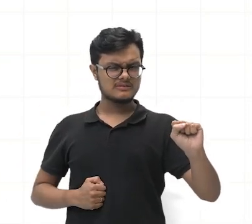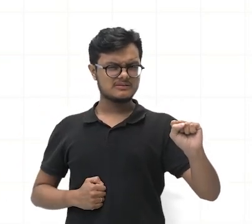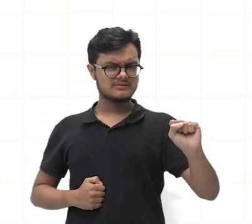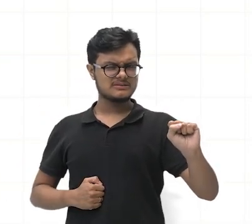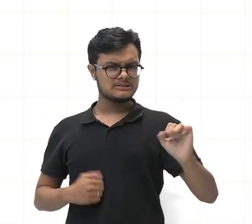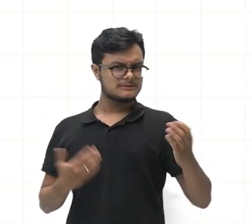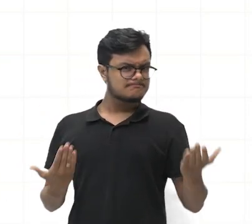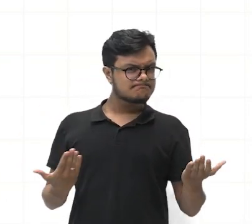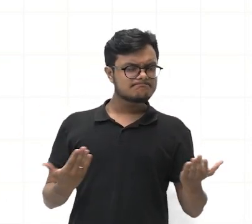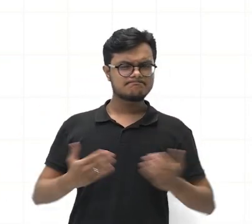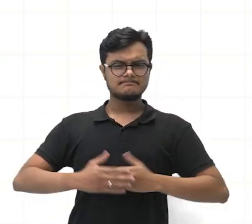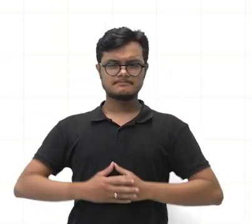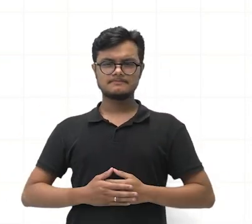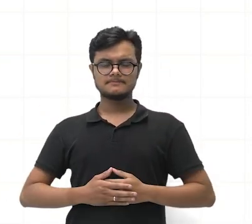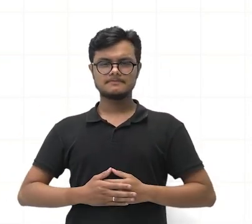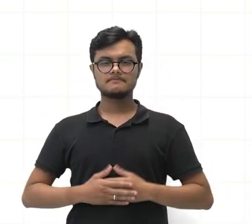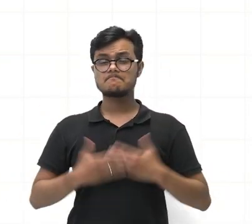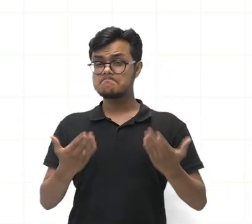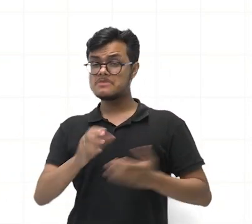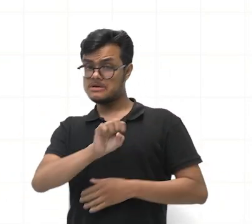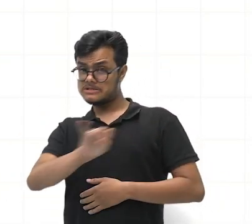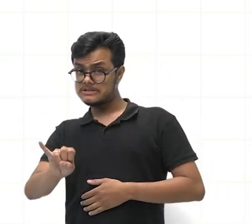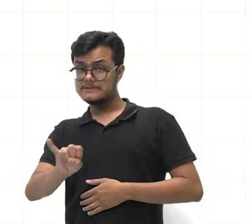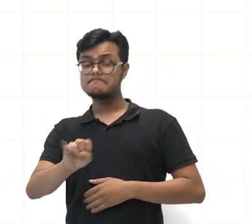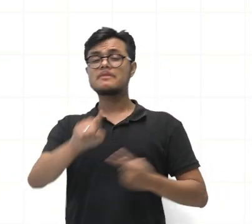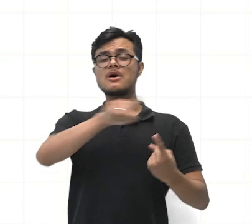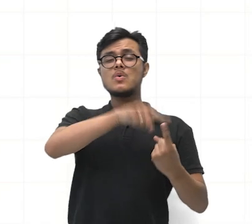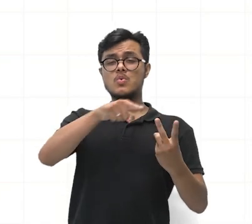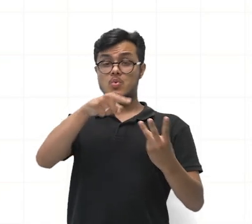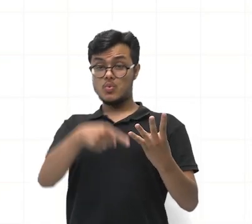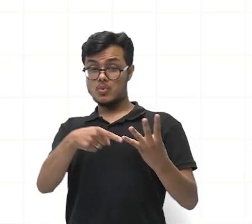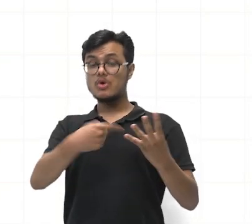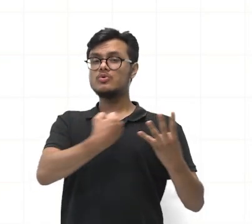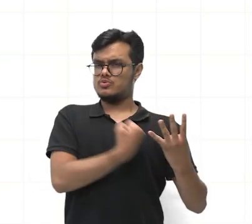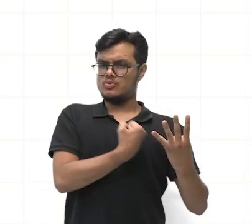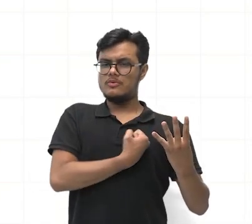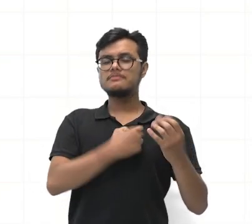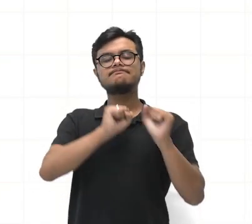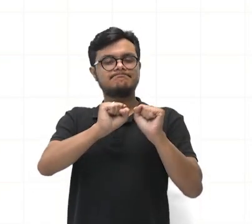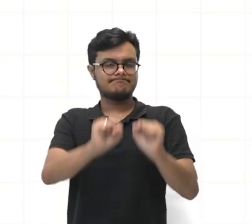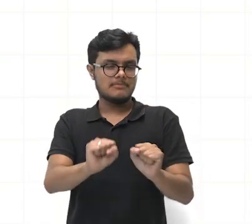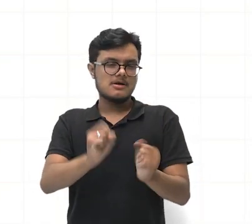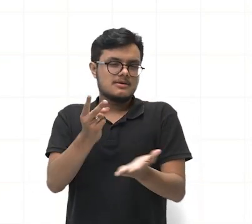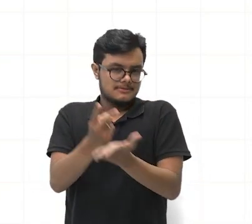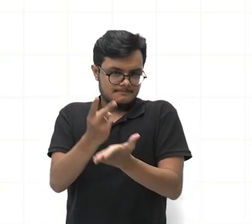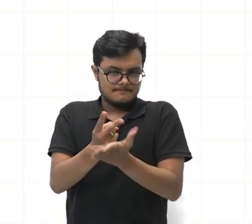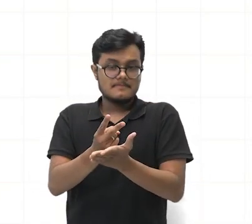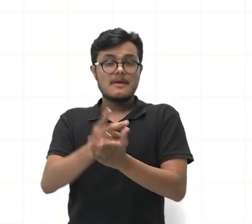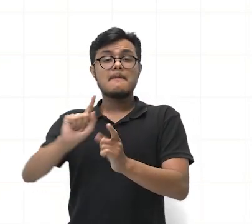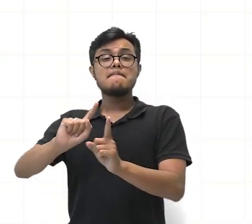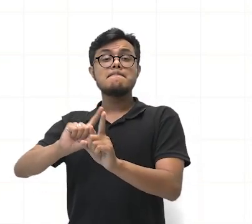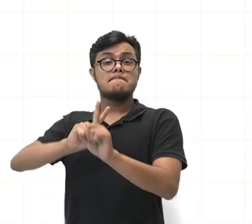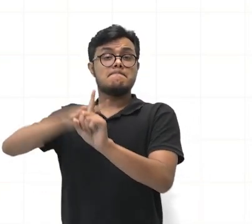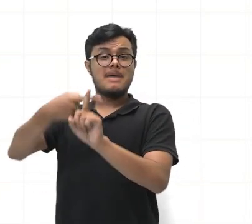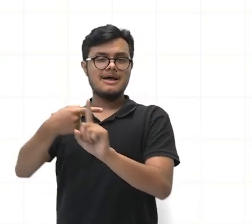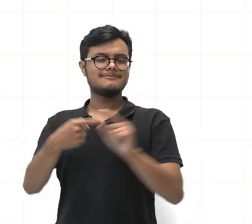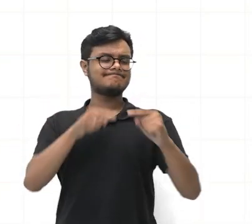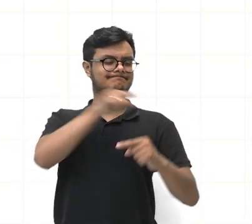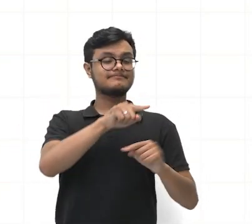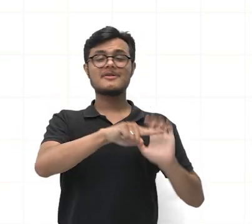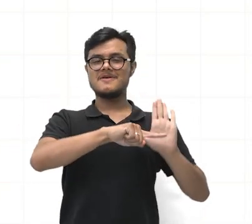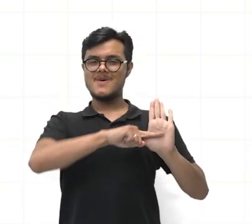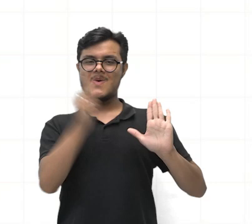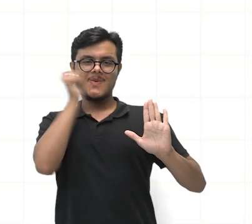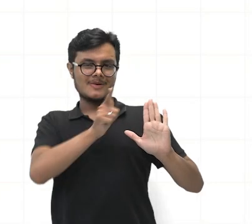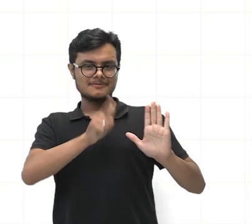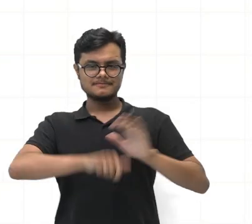de subtração, seja com números decimais ou com números naturais, o minuendo, né, o número de cima, tem que ser sempre maior do que o